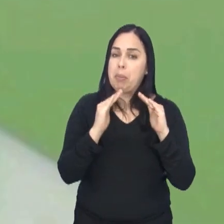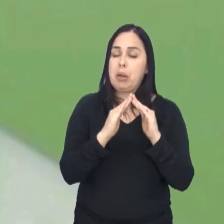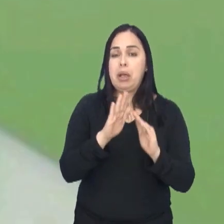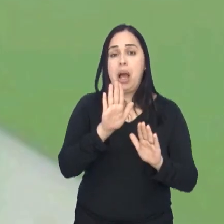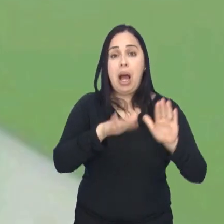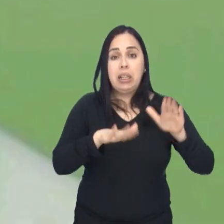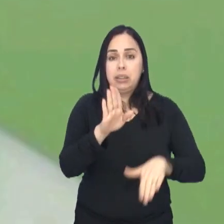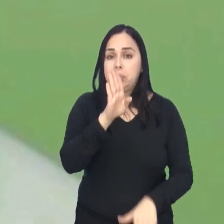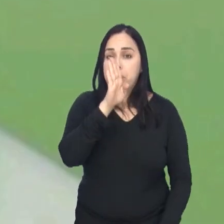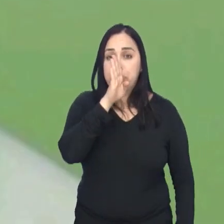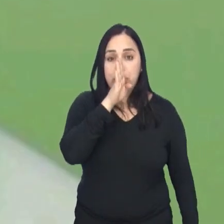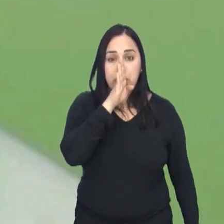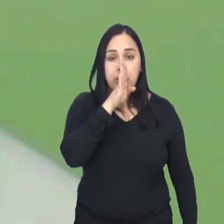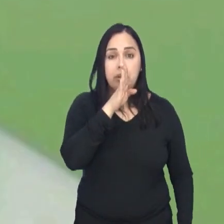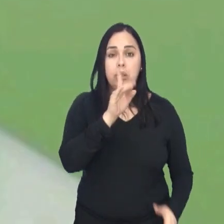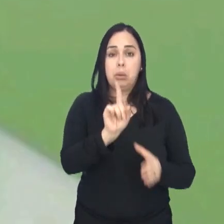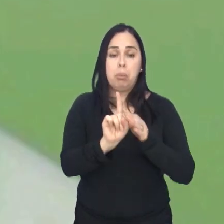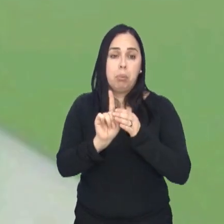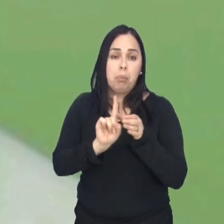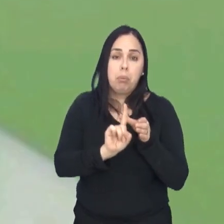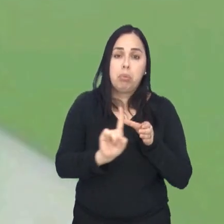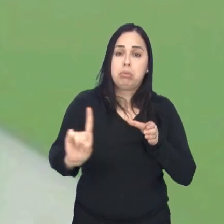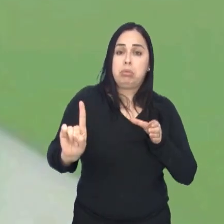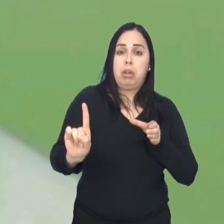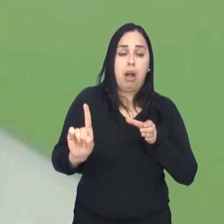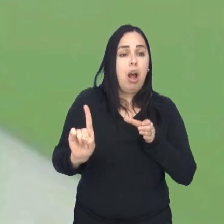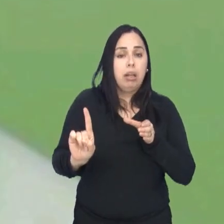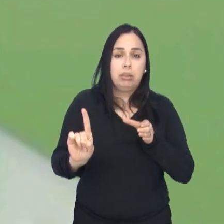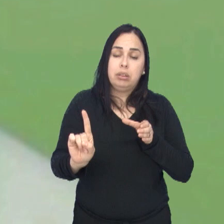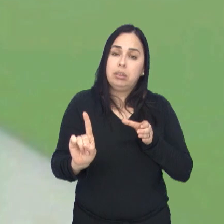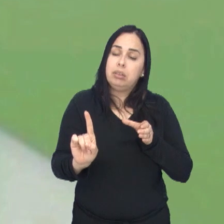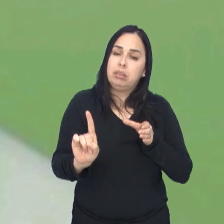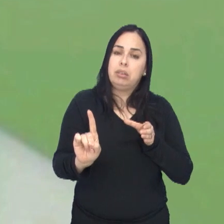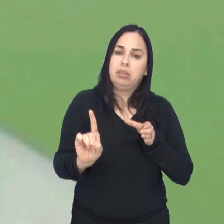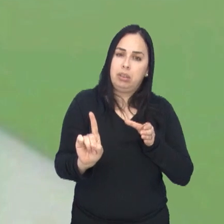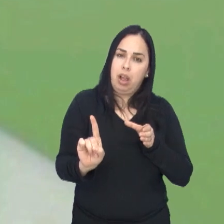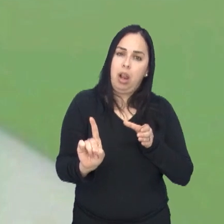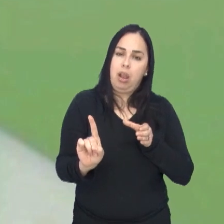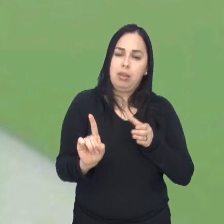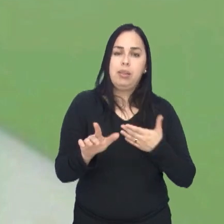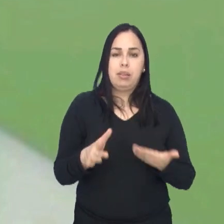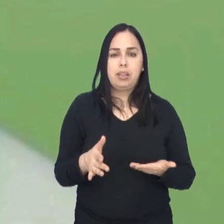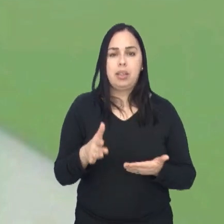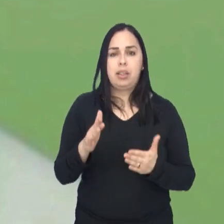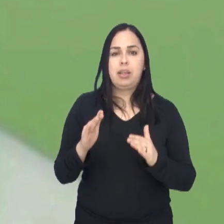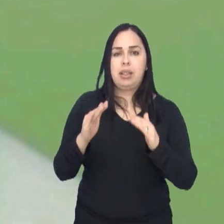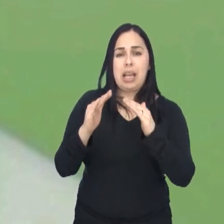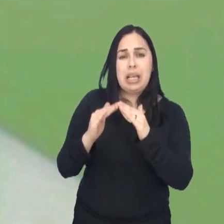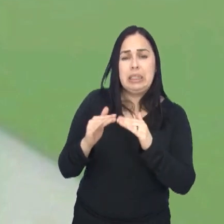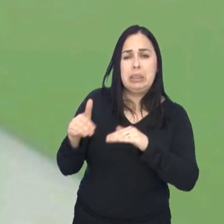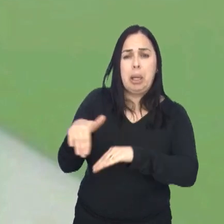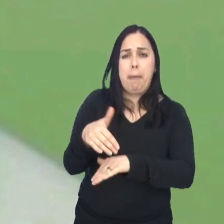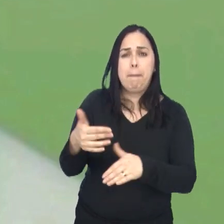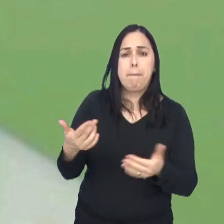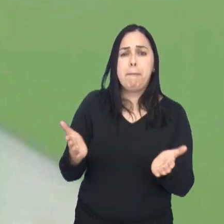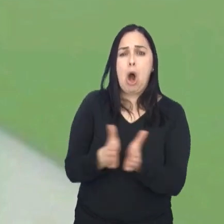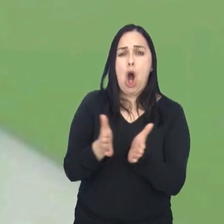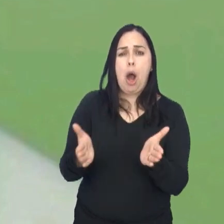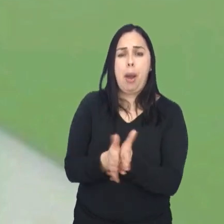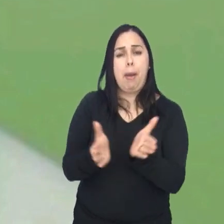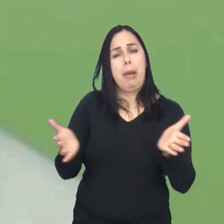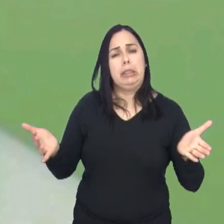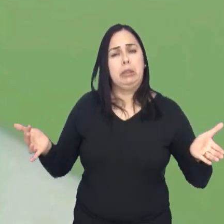silêncio, excluída em nossa cidade, em situações de extrema